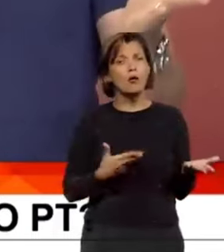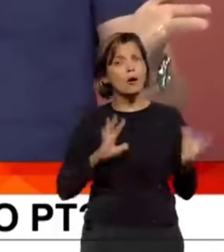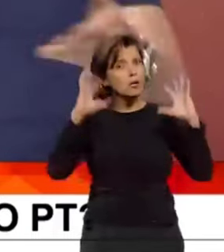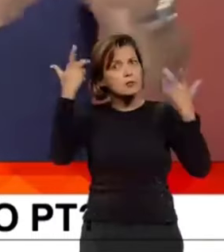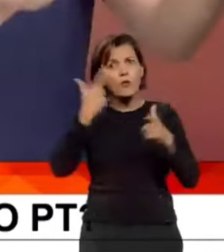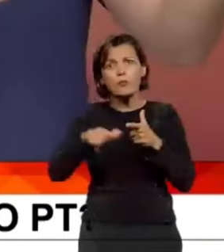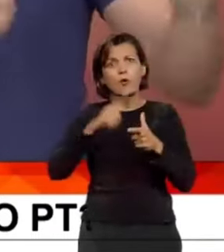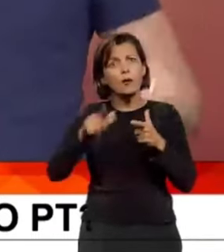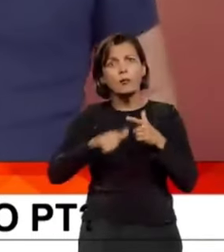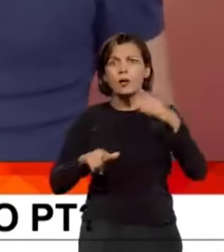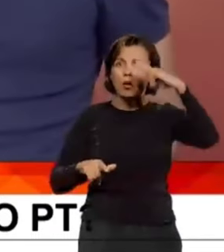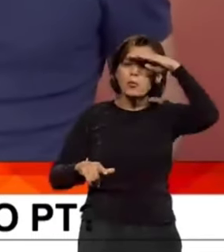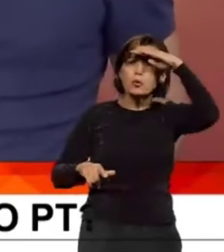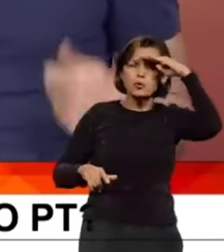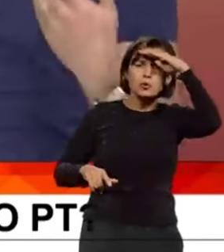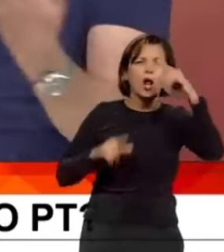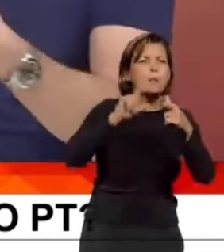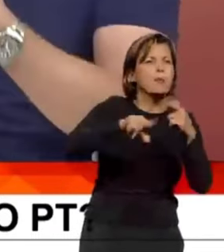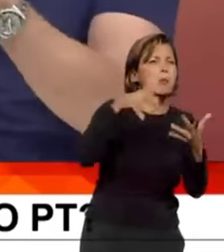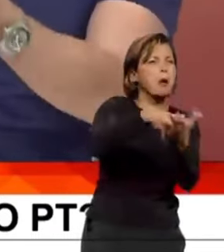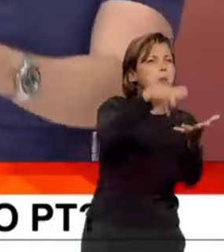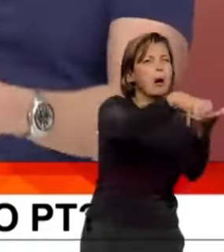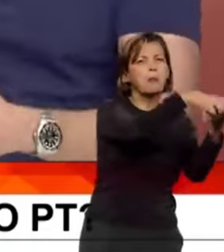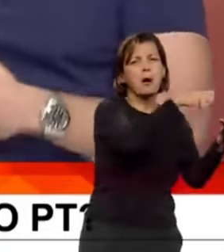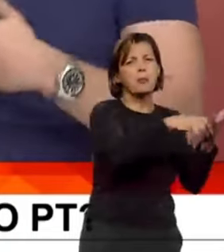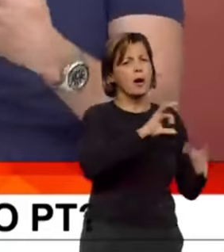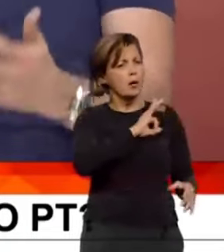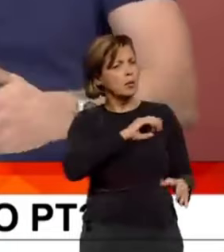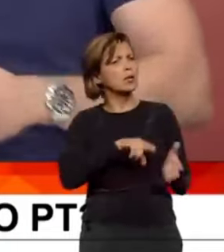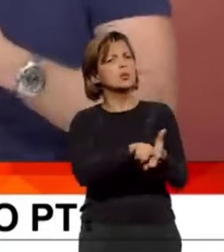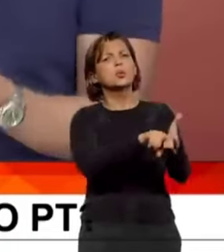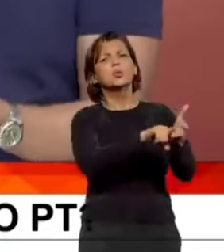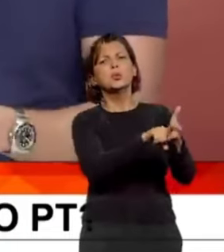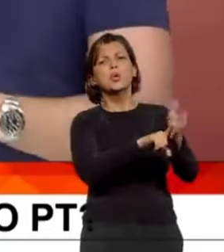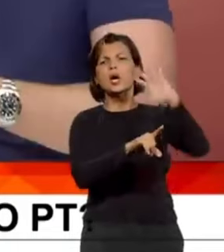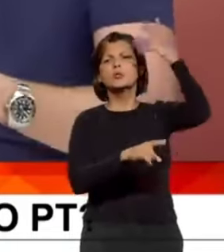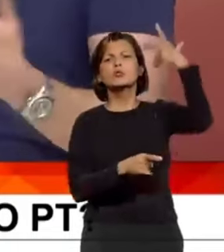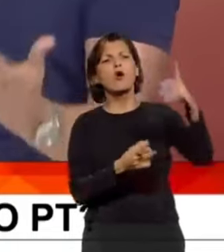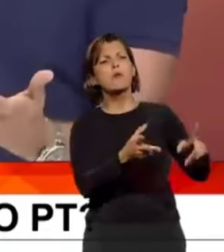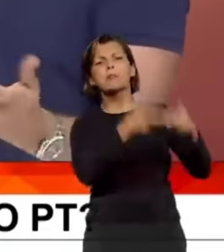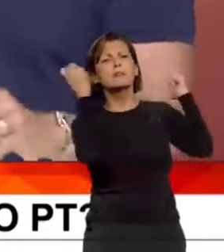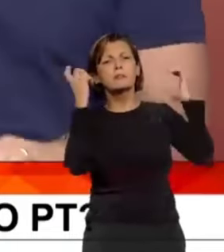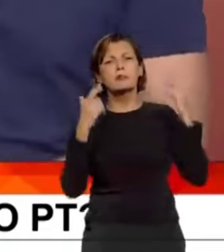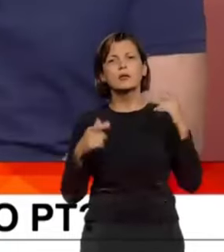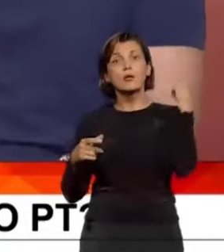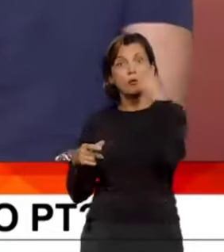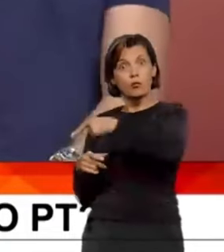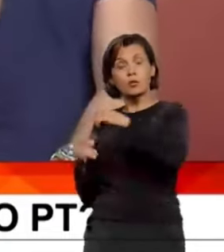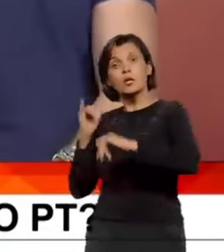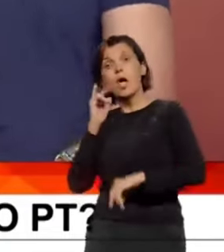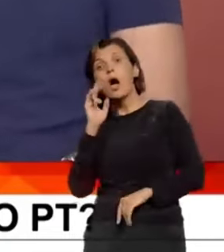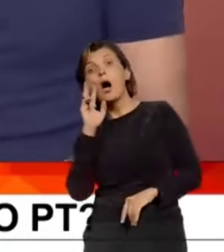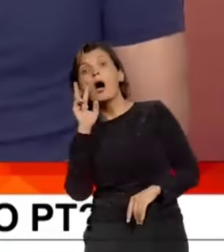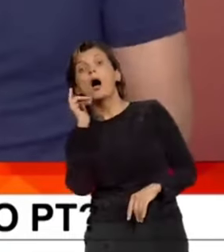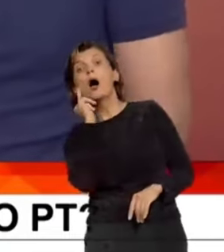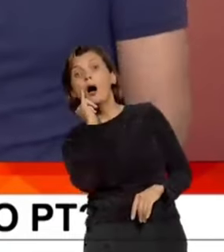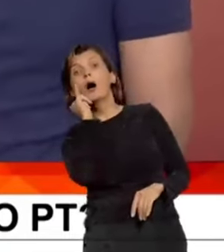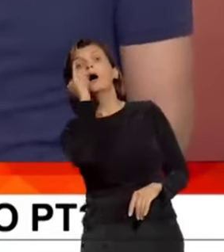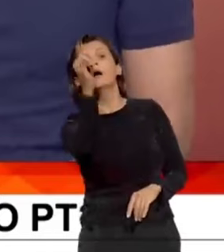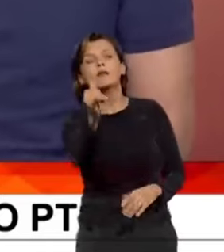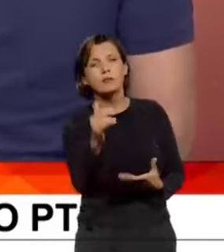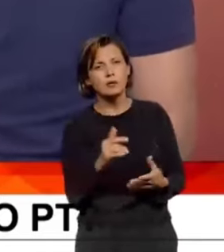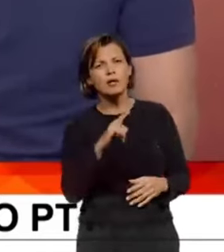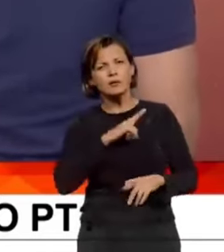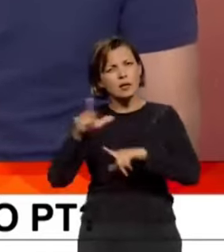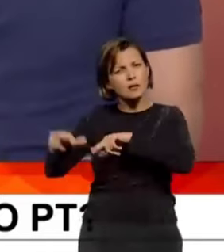prova. Resolve o problema do bolsonaro agora essas narrativas não vai mudar isso não sei lá são fala você para o povo olhando para